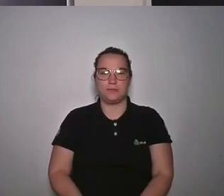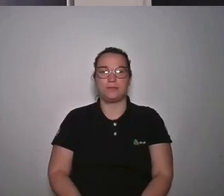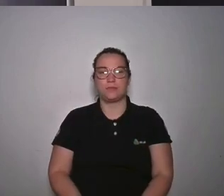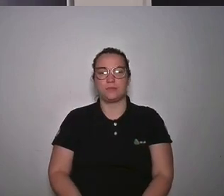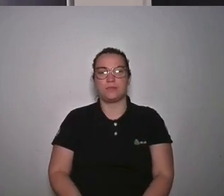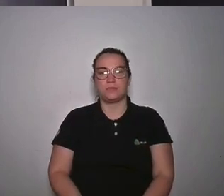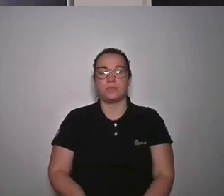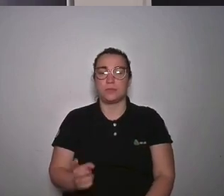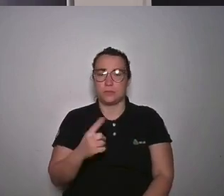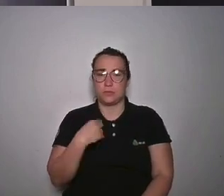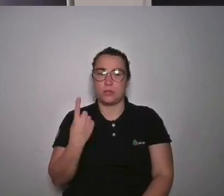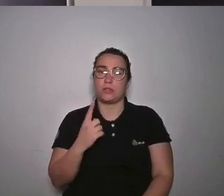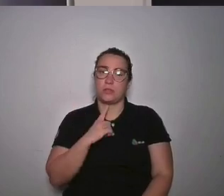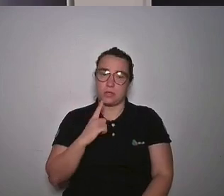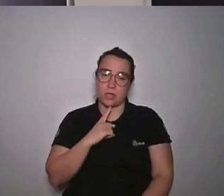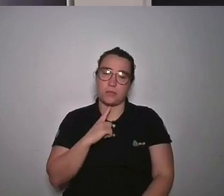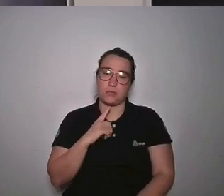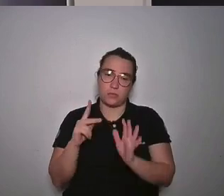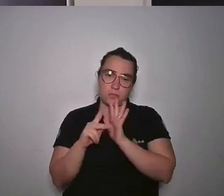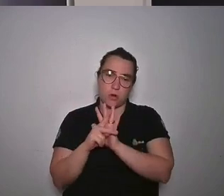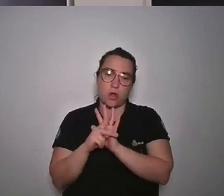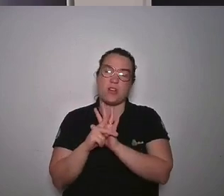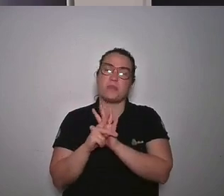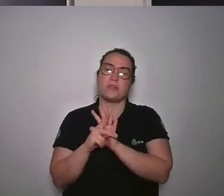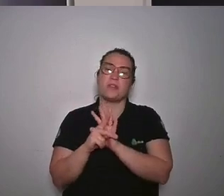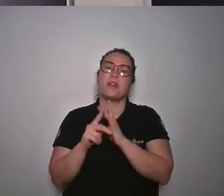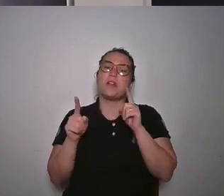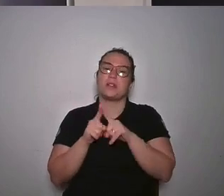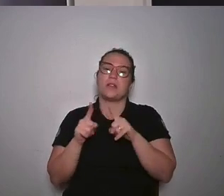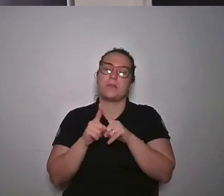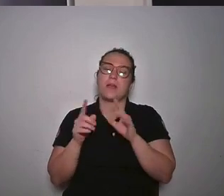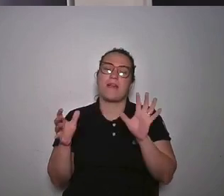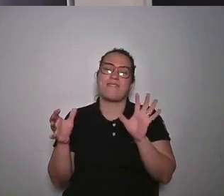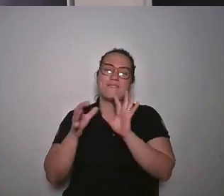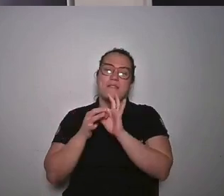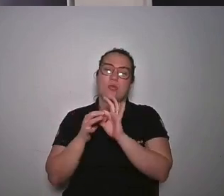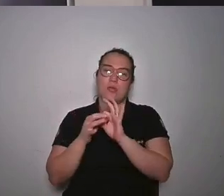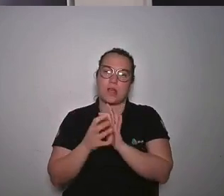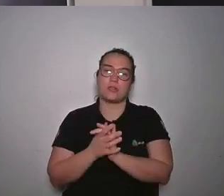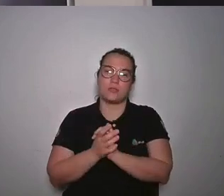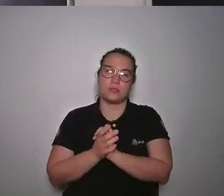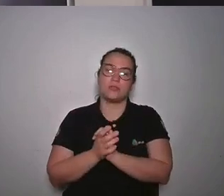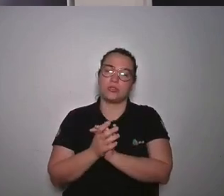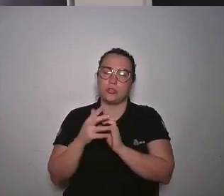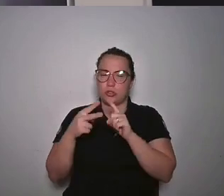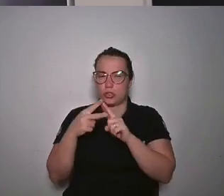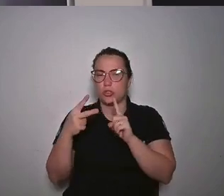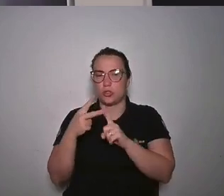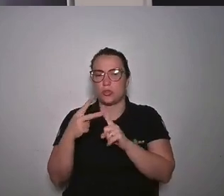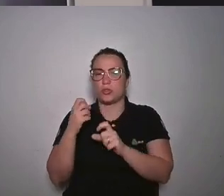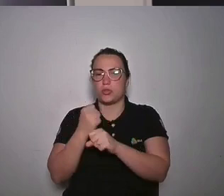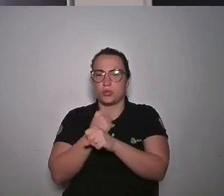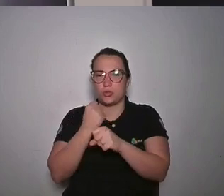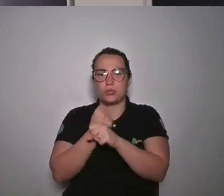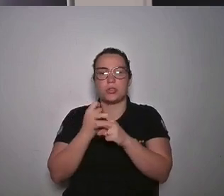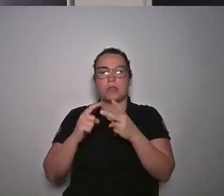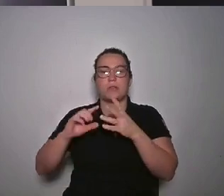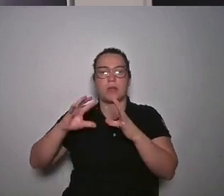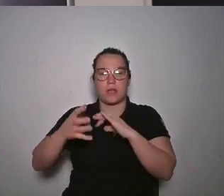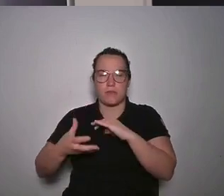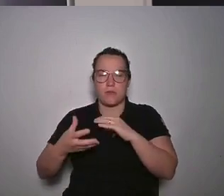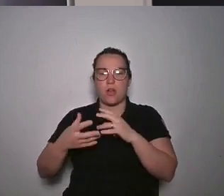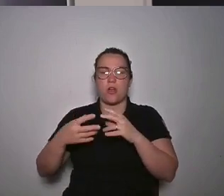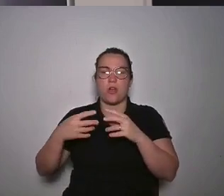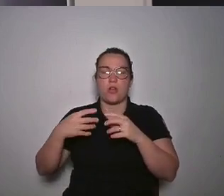nós temos o recurso próprio e temos o recurso vinculado. Então, são dois. Construção e reforma de bens,